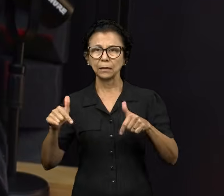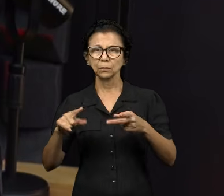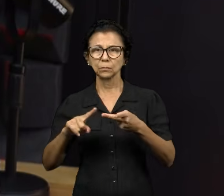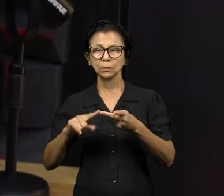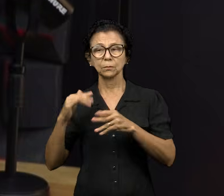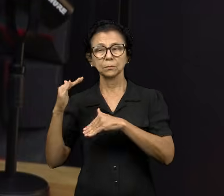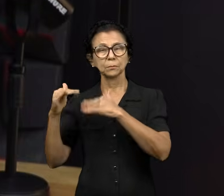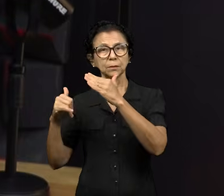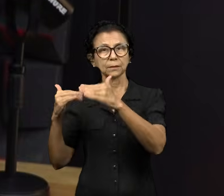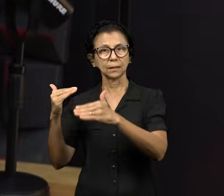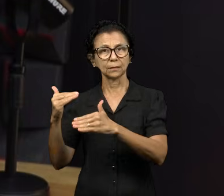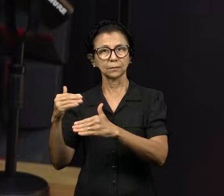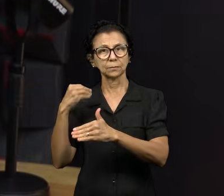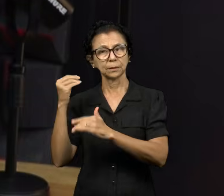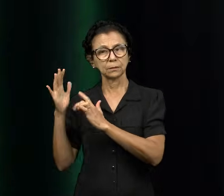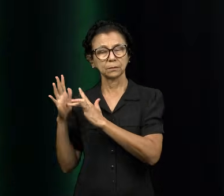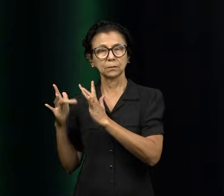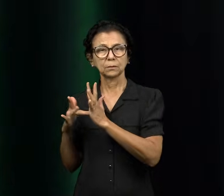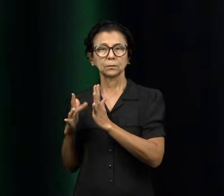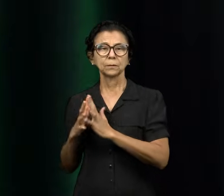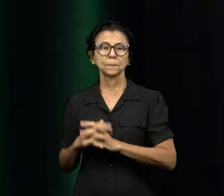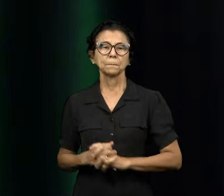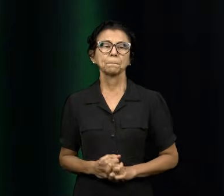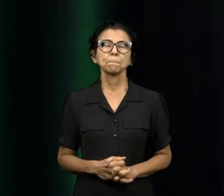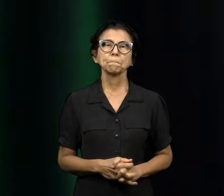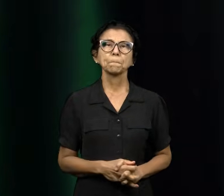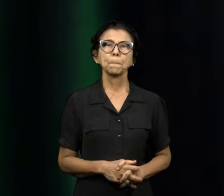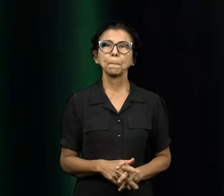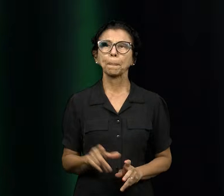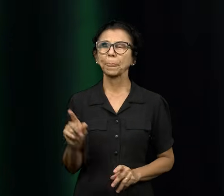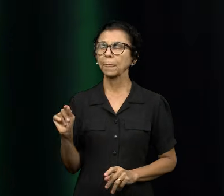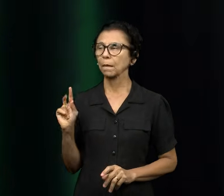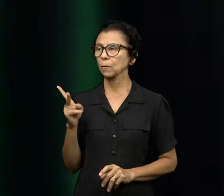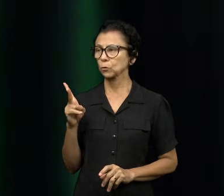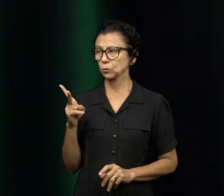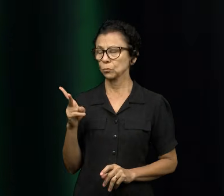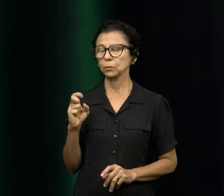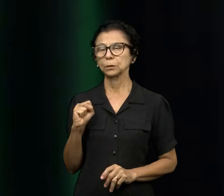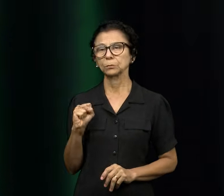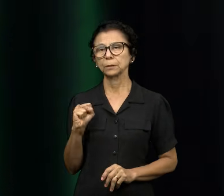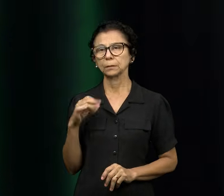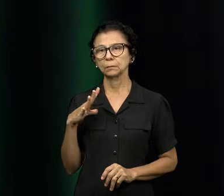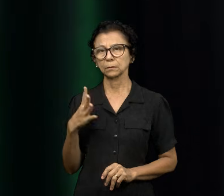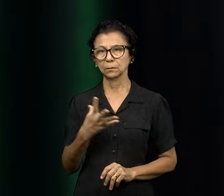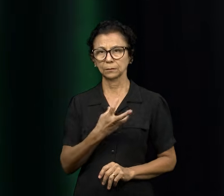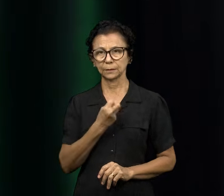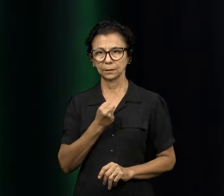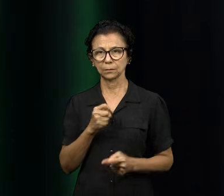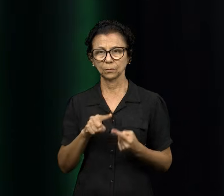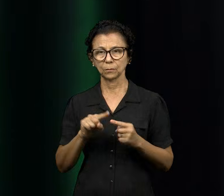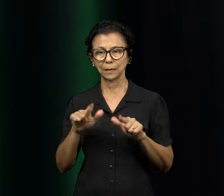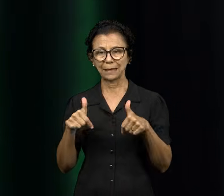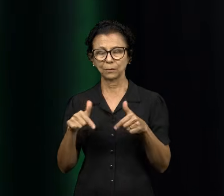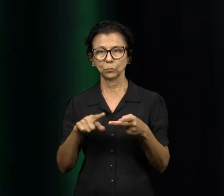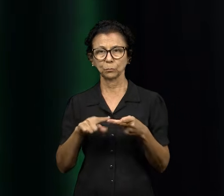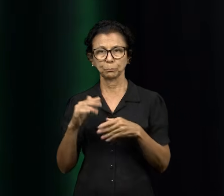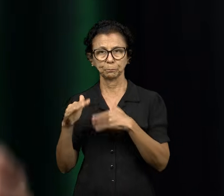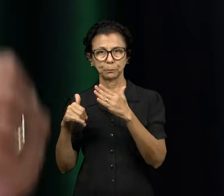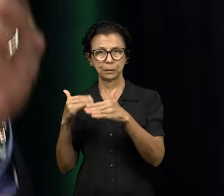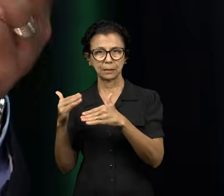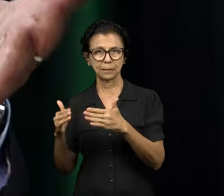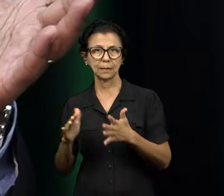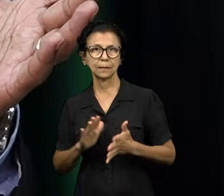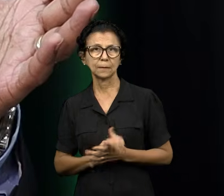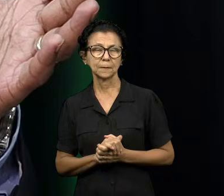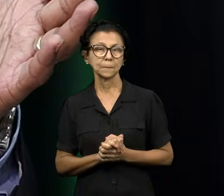Sim. E, pastor Alex, dentro desse aspecto da salvação como ato e processo, porque a